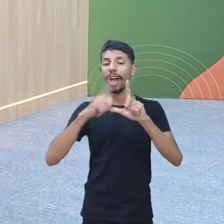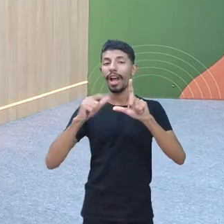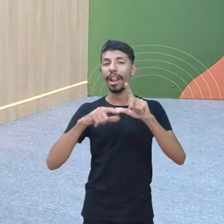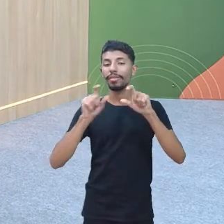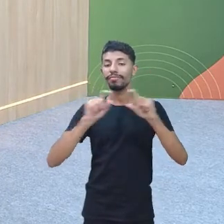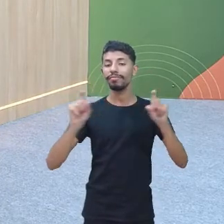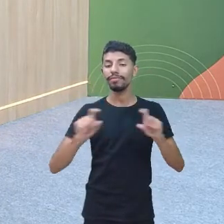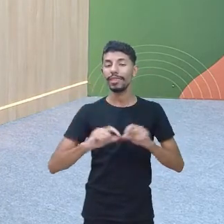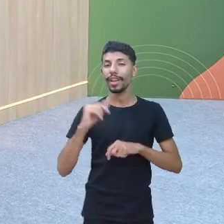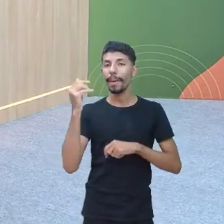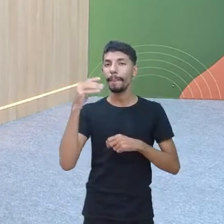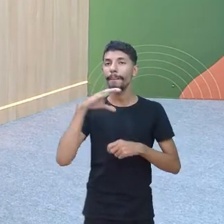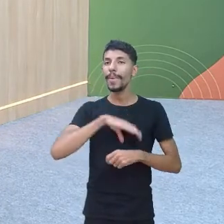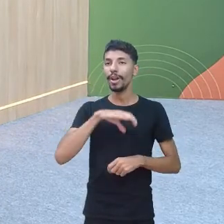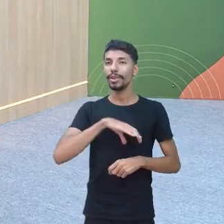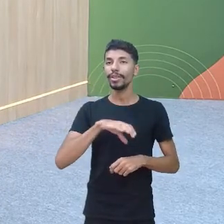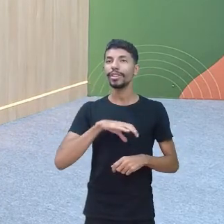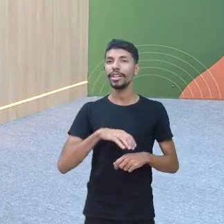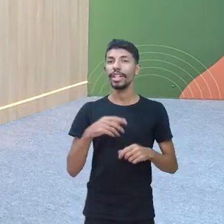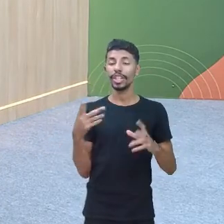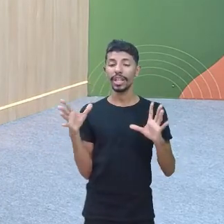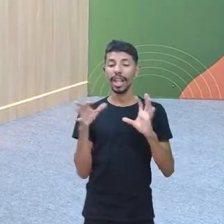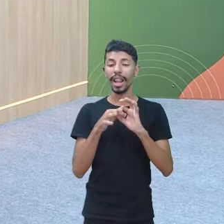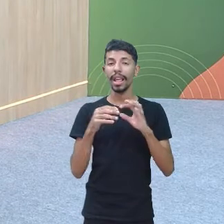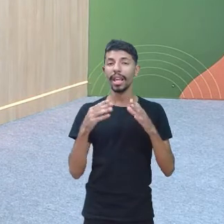questão do